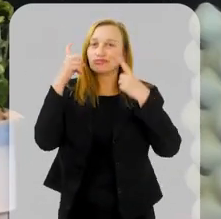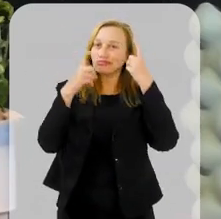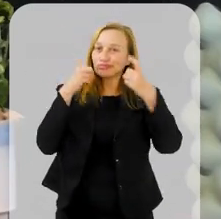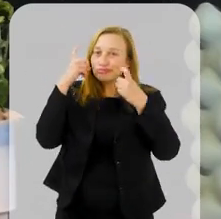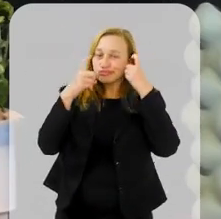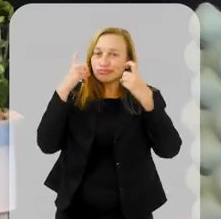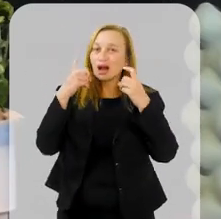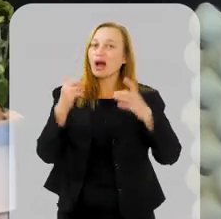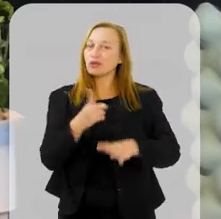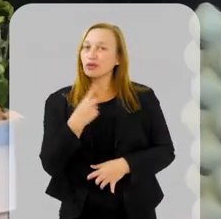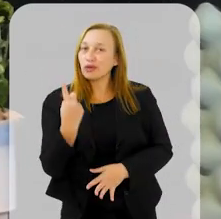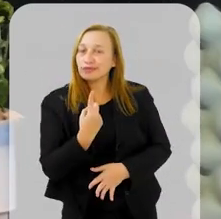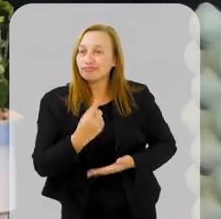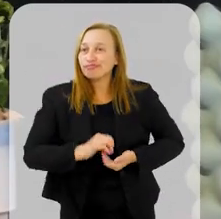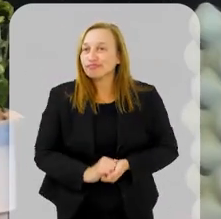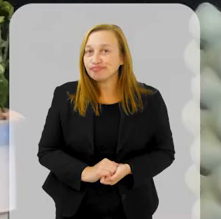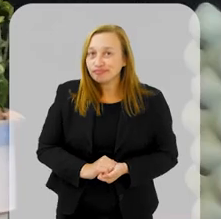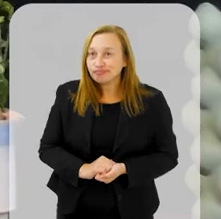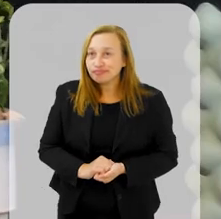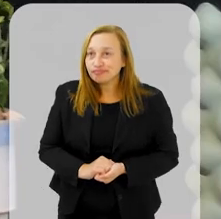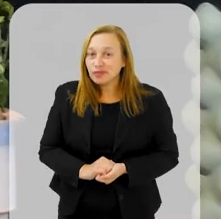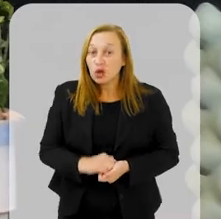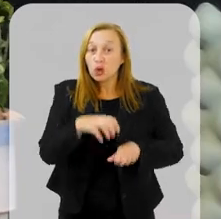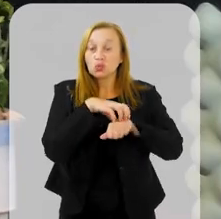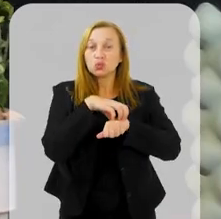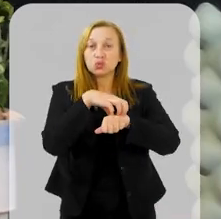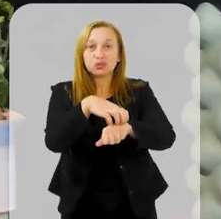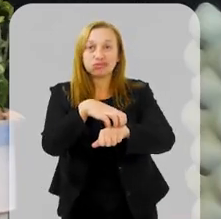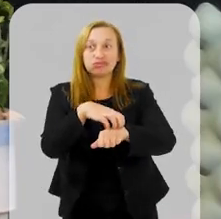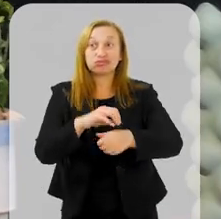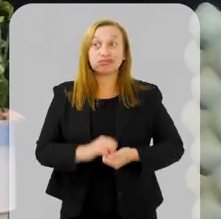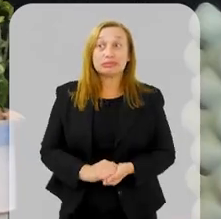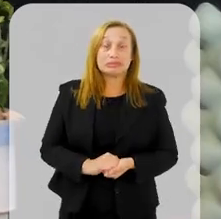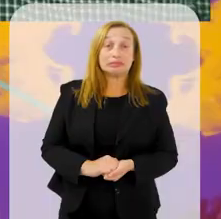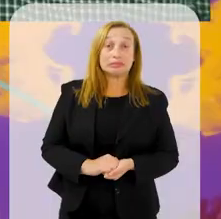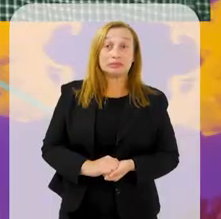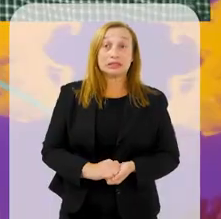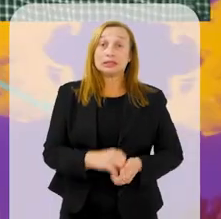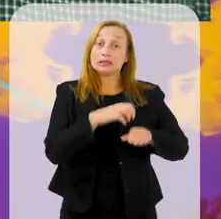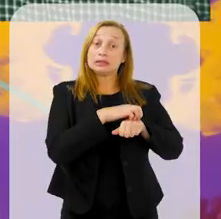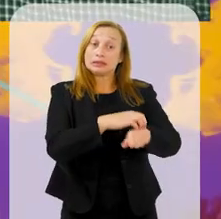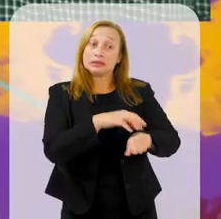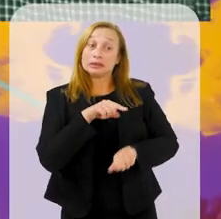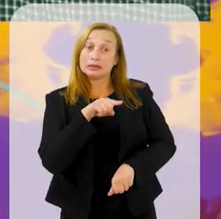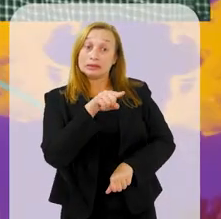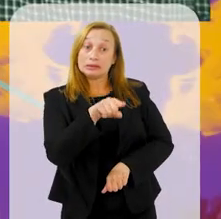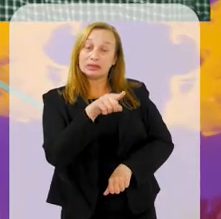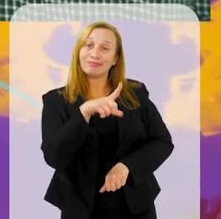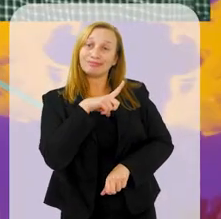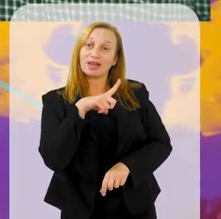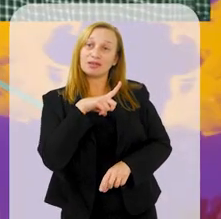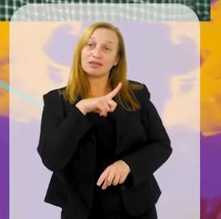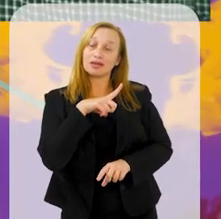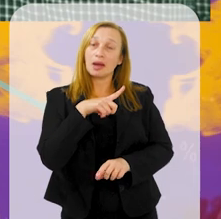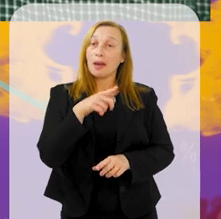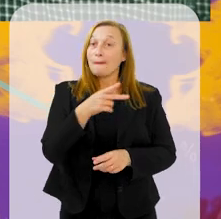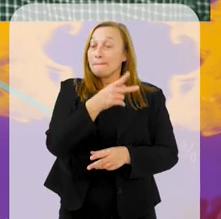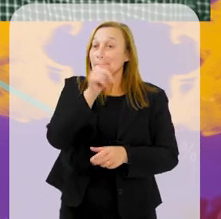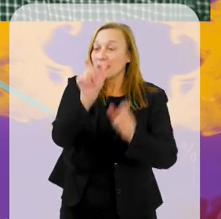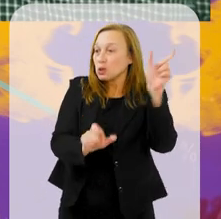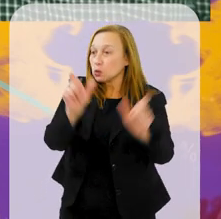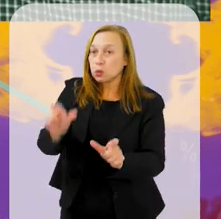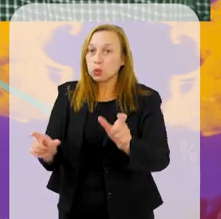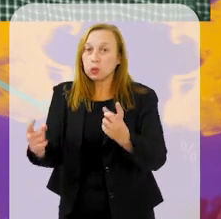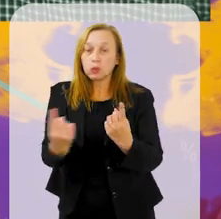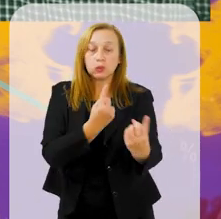assunto que preocupa a todos, que é o transporte, porque por ali chegam pessoas que